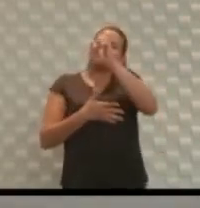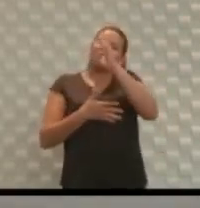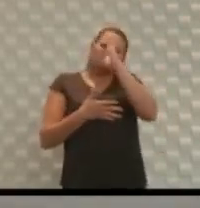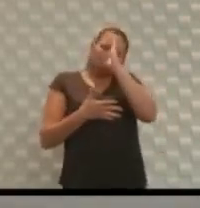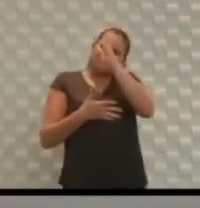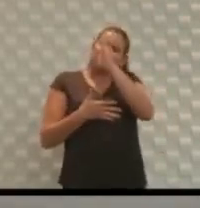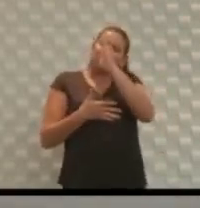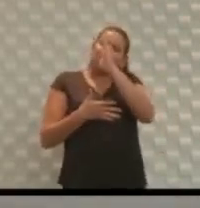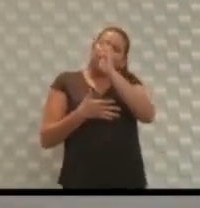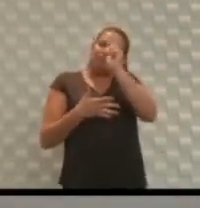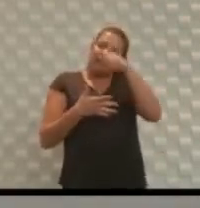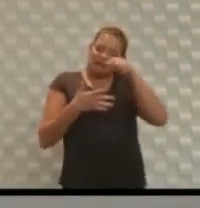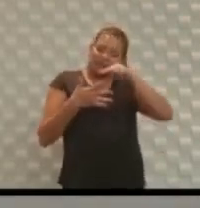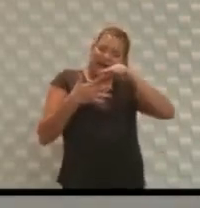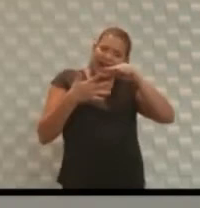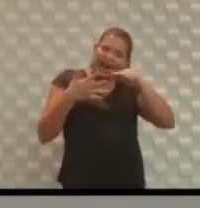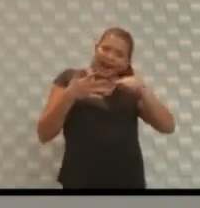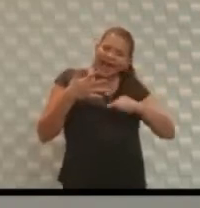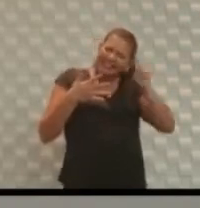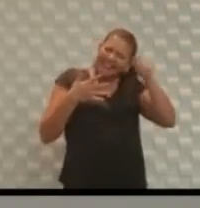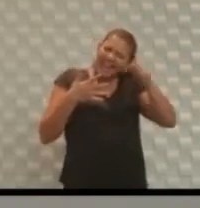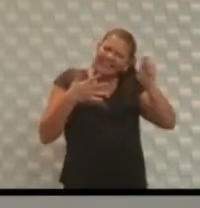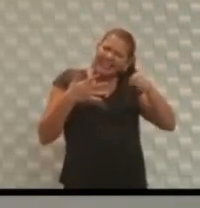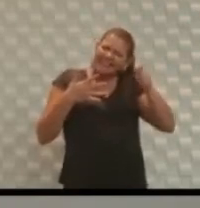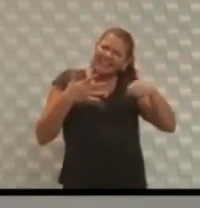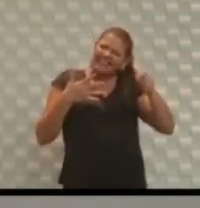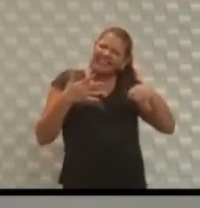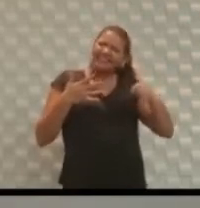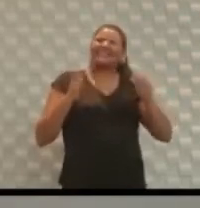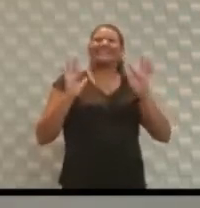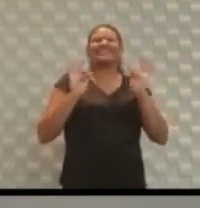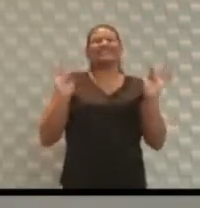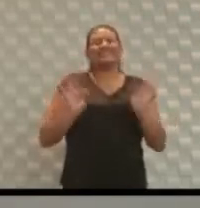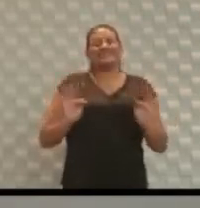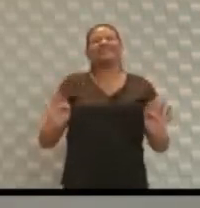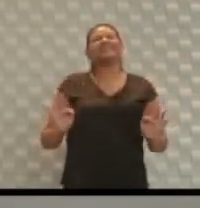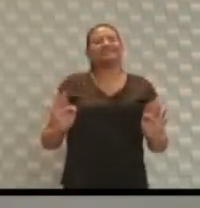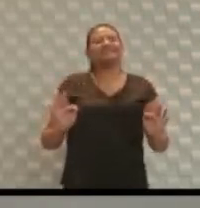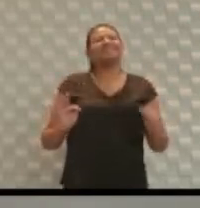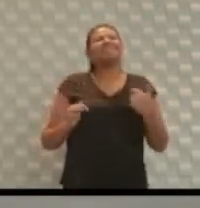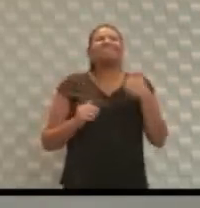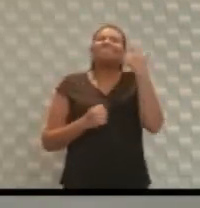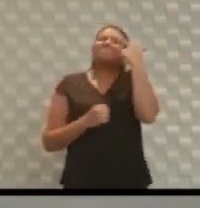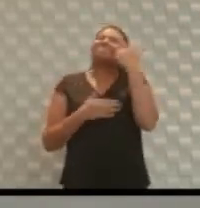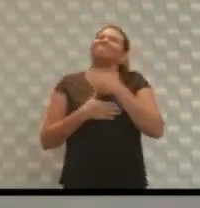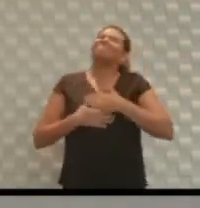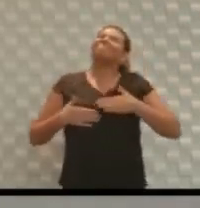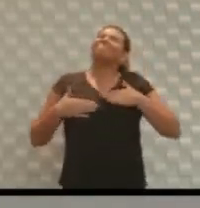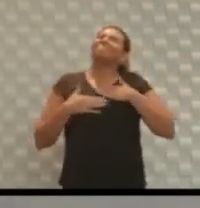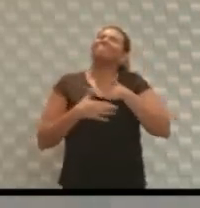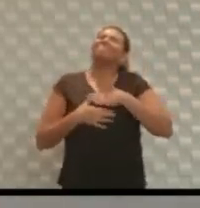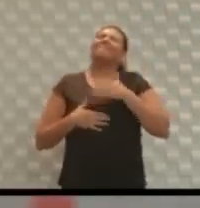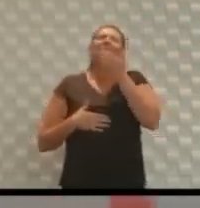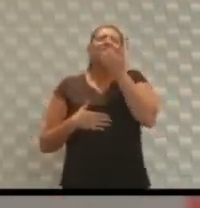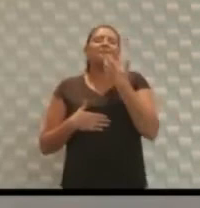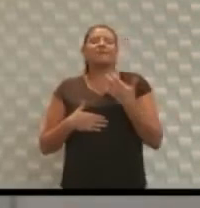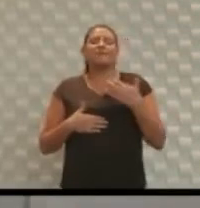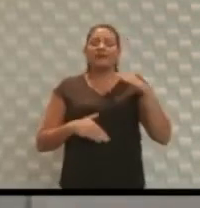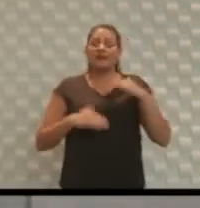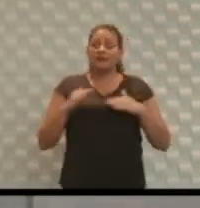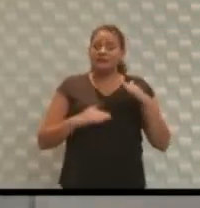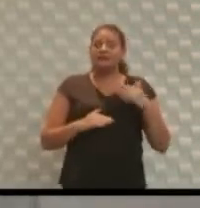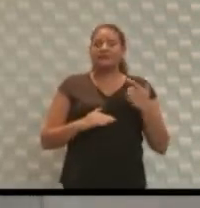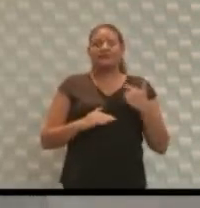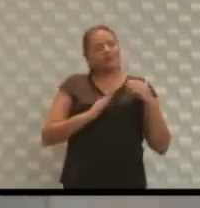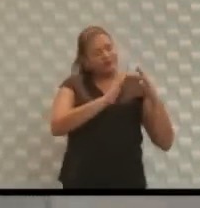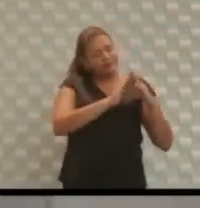ter uma vida feliz e plena. Como é gostoso você ser feliz e voltar para casa, porque o seu lar é o seu aconchego, é